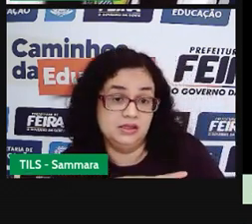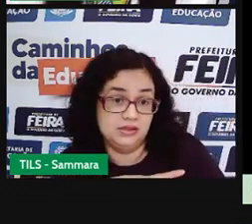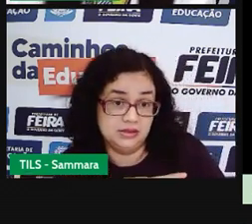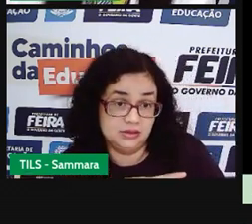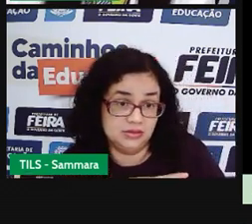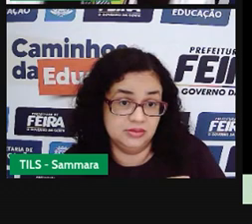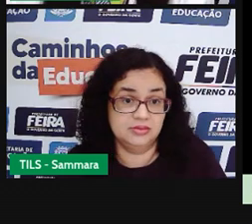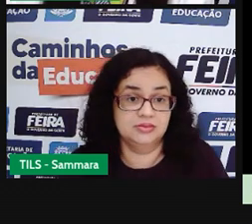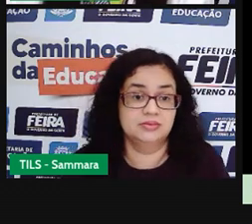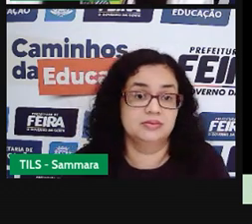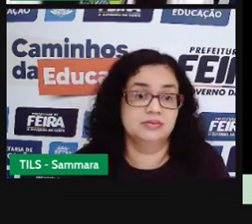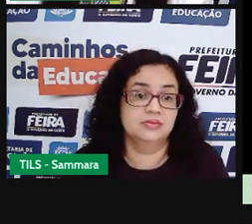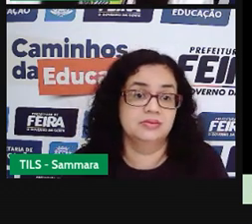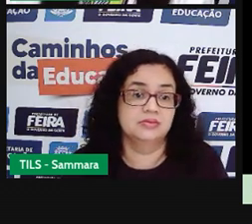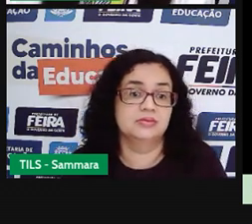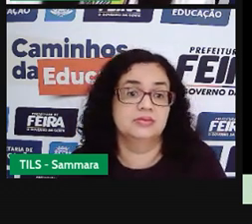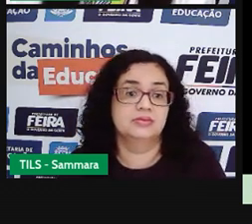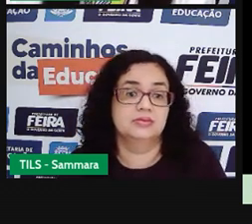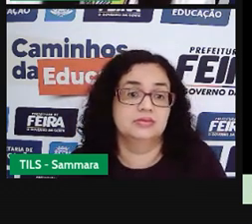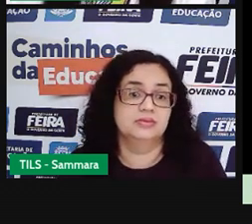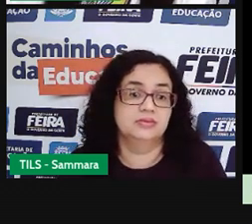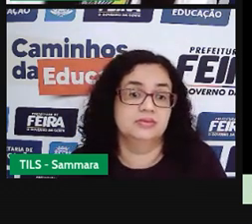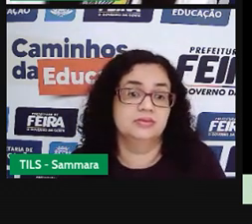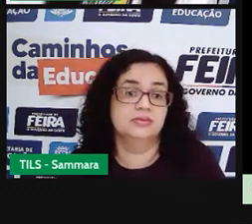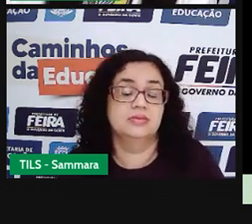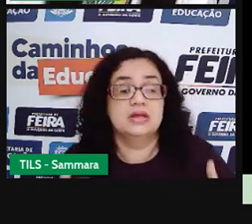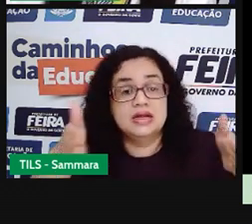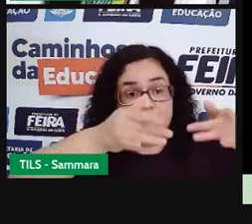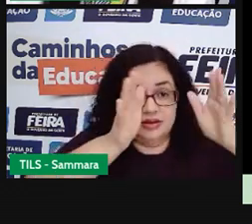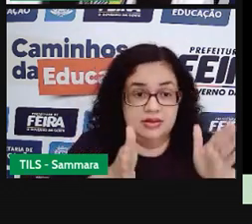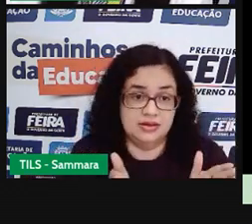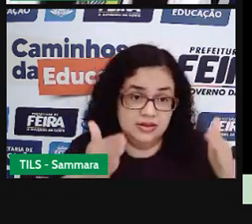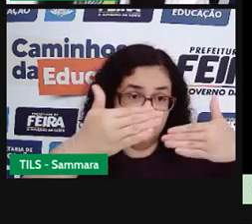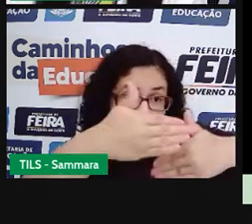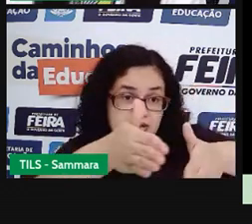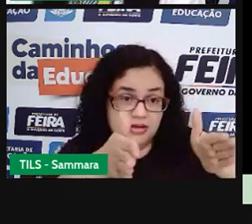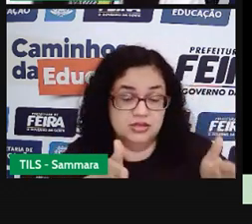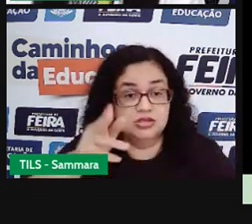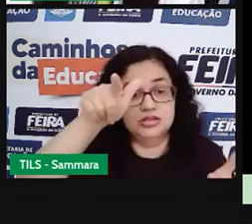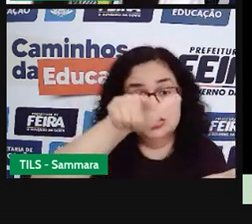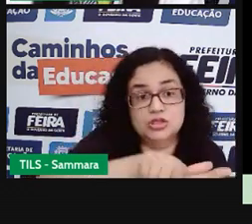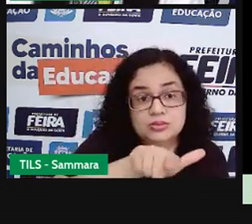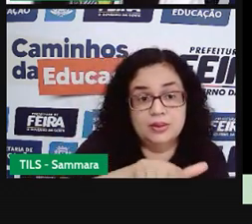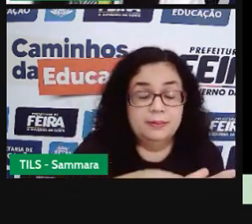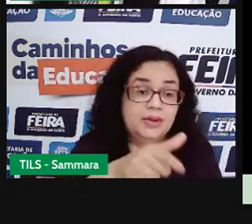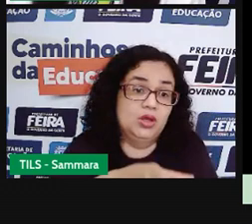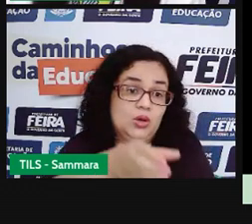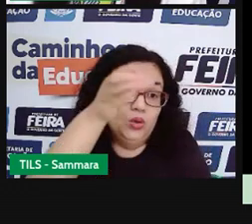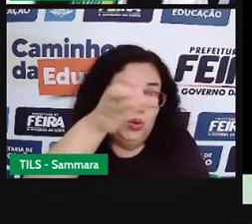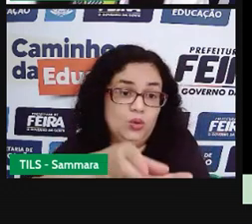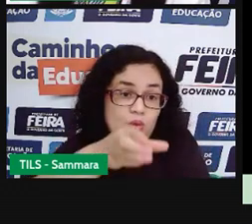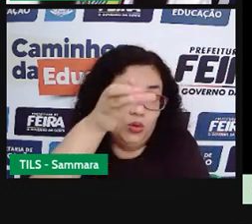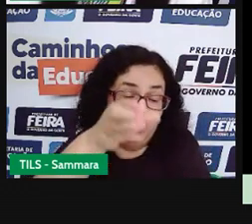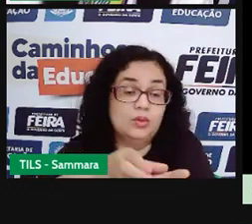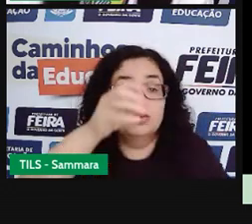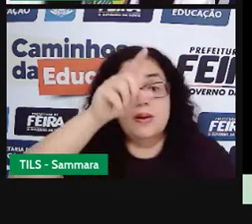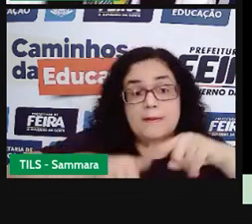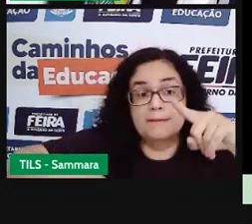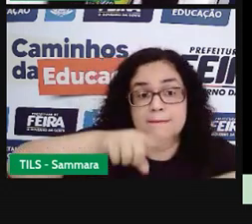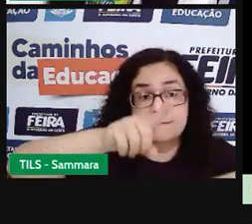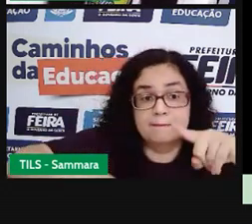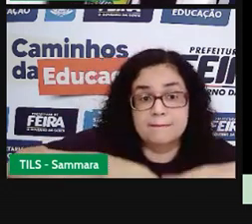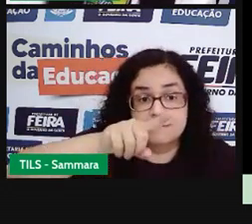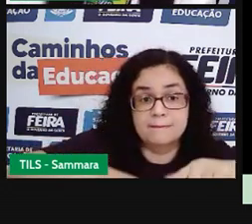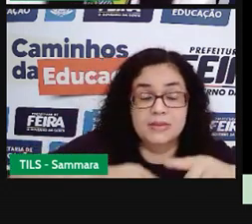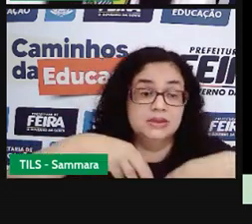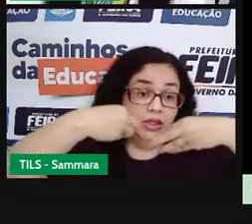disposi estão ali frutas taxas de papel copos materiais que